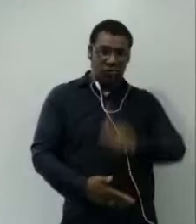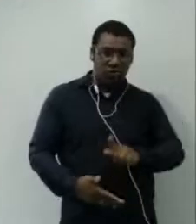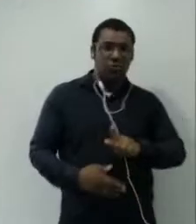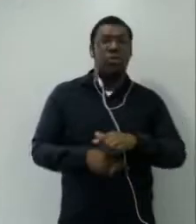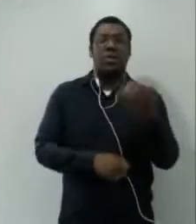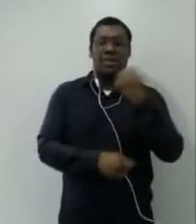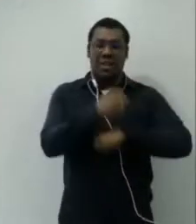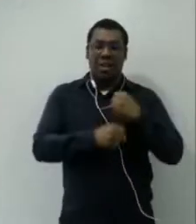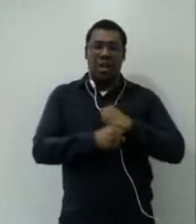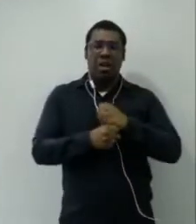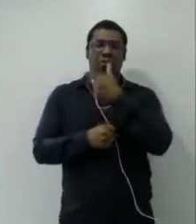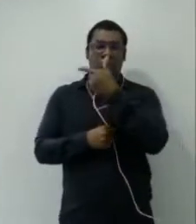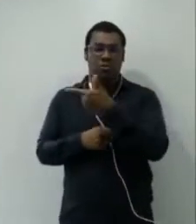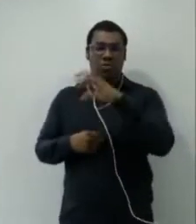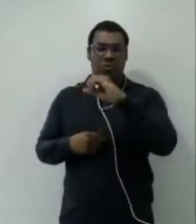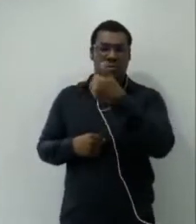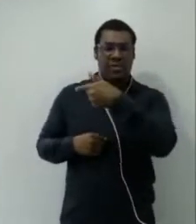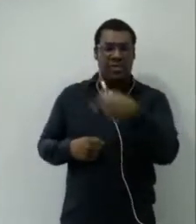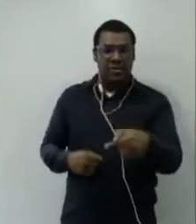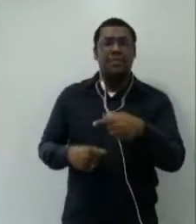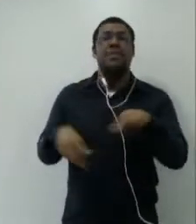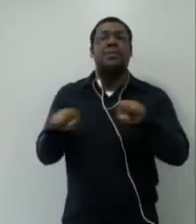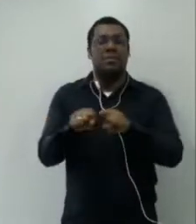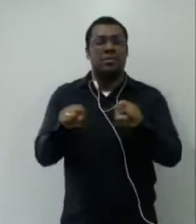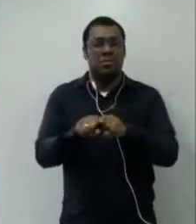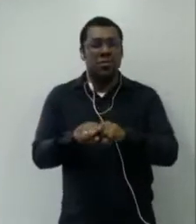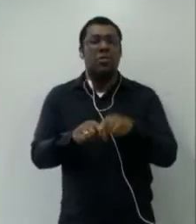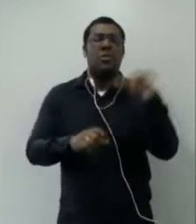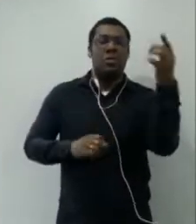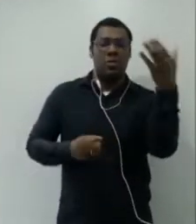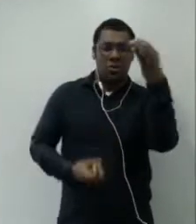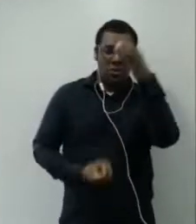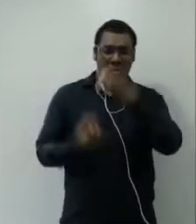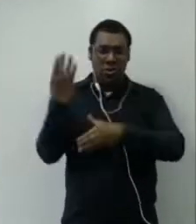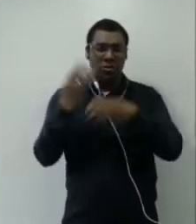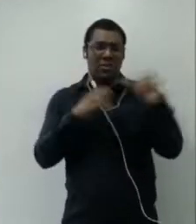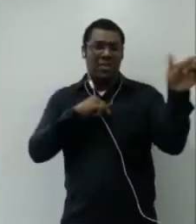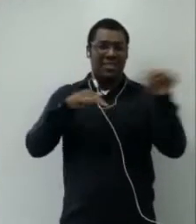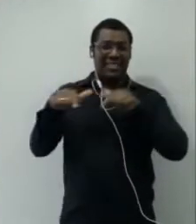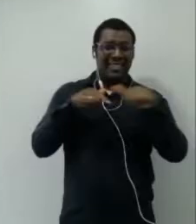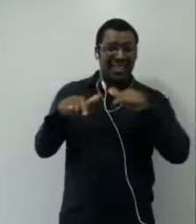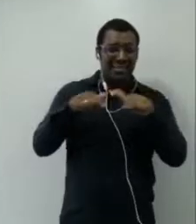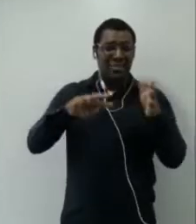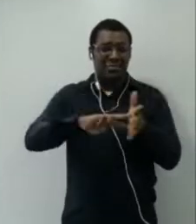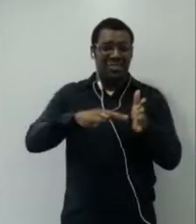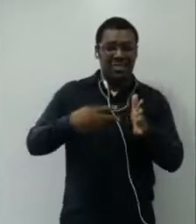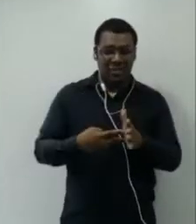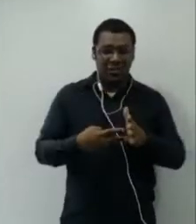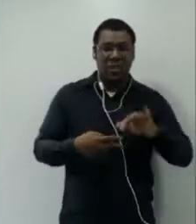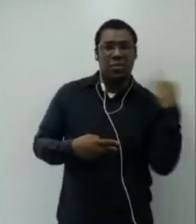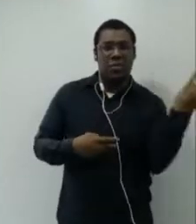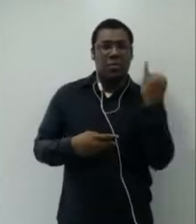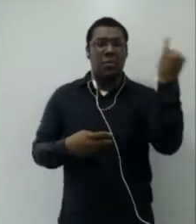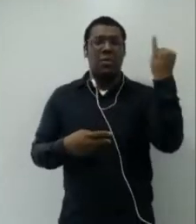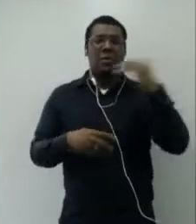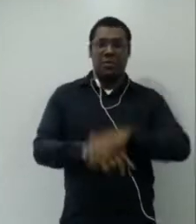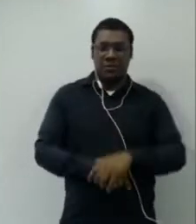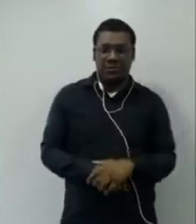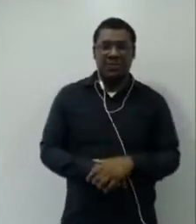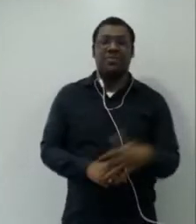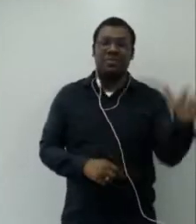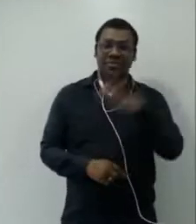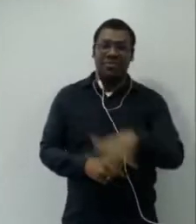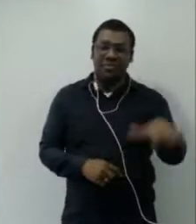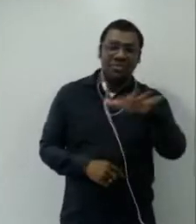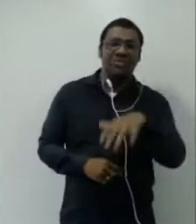2017 e realizou um trabalho de grande significado e impacto, não apenas para